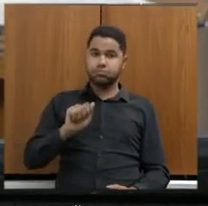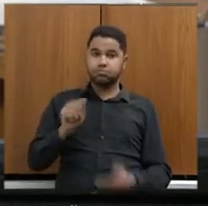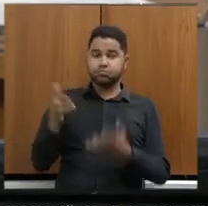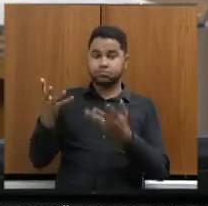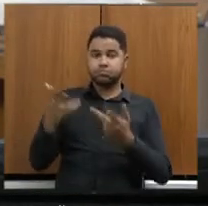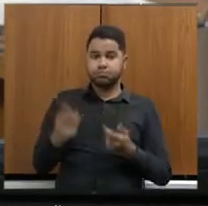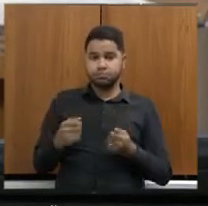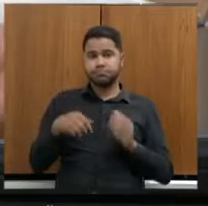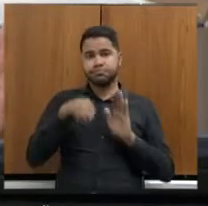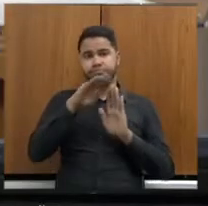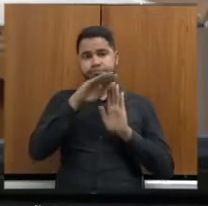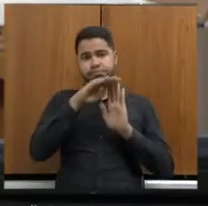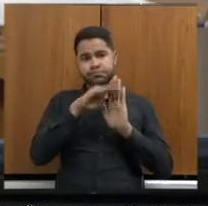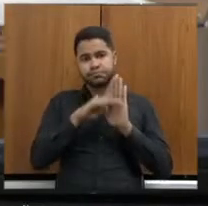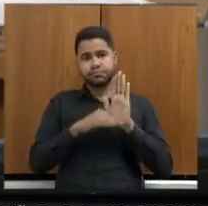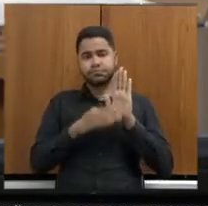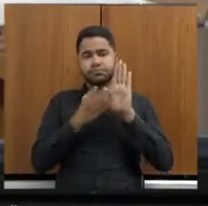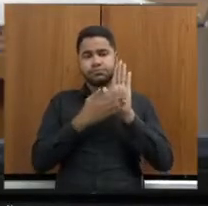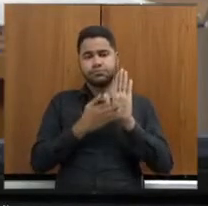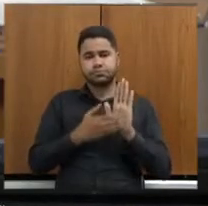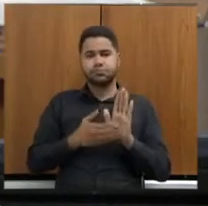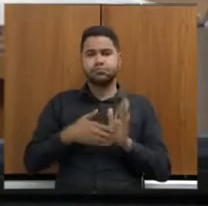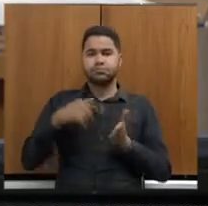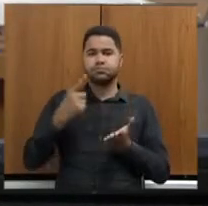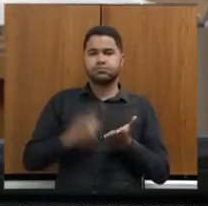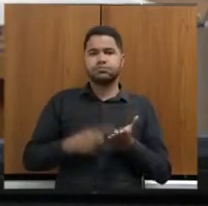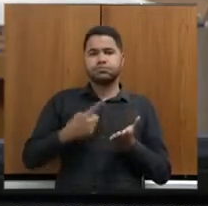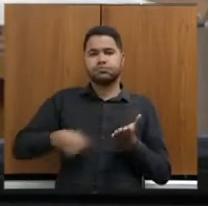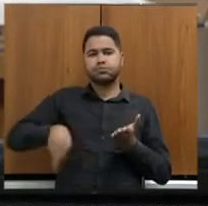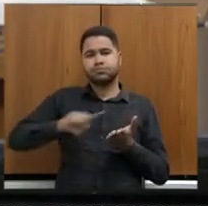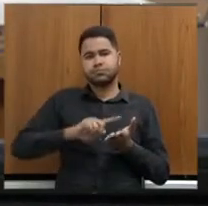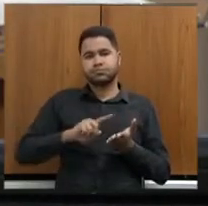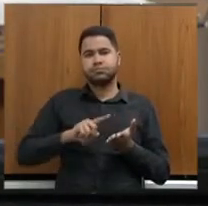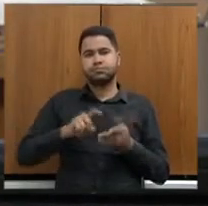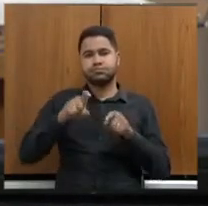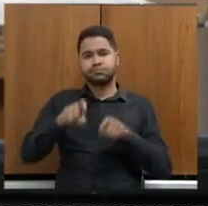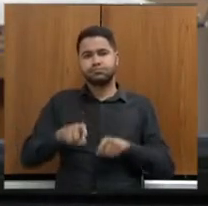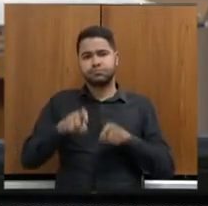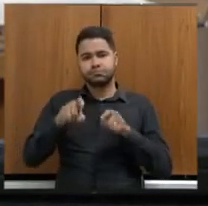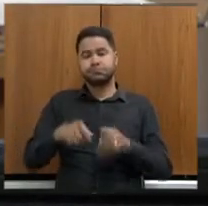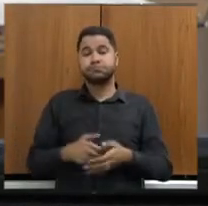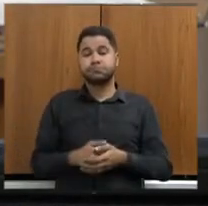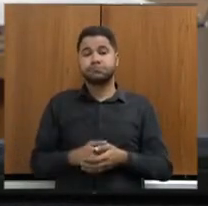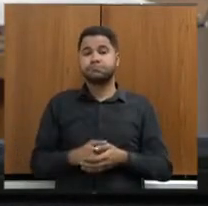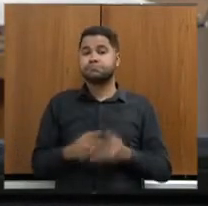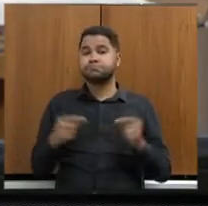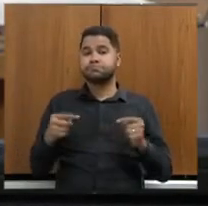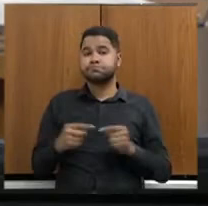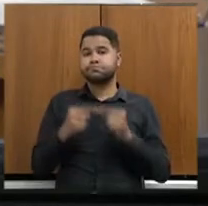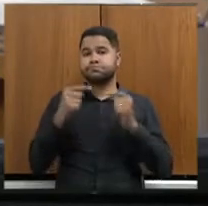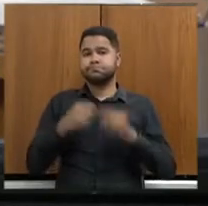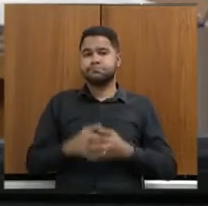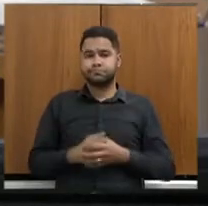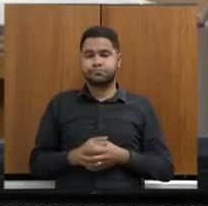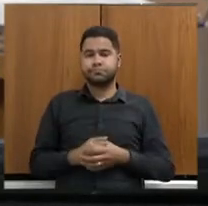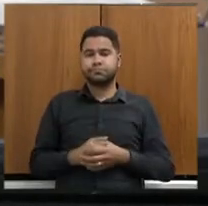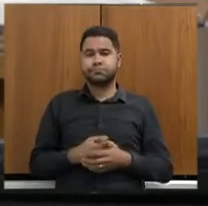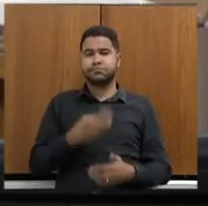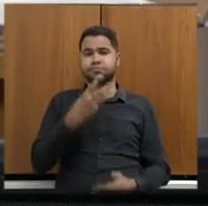atender os pleitos aí fica aqui o compromisso nosso com a secretaria da Agricultura né quanto à questão da